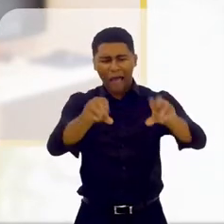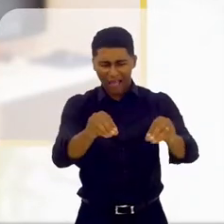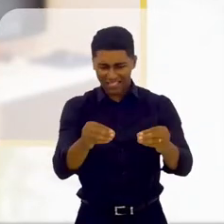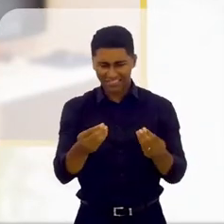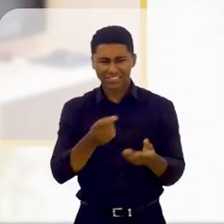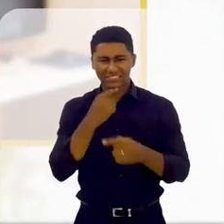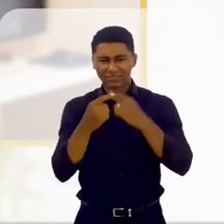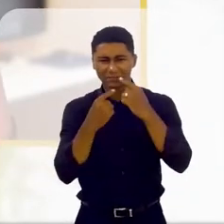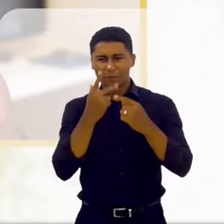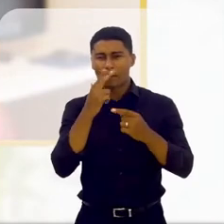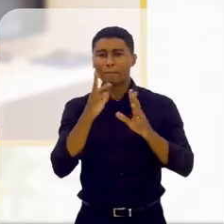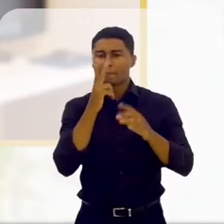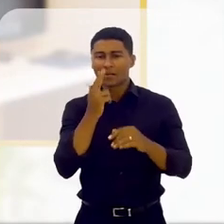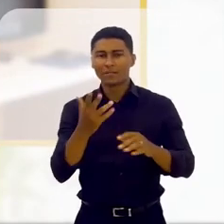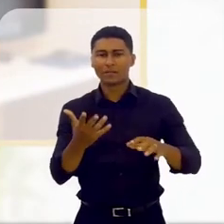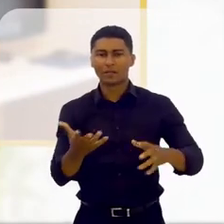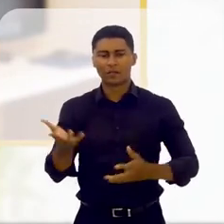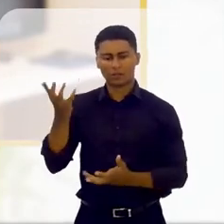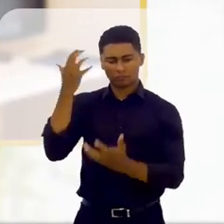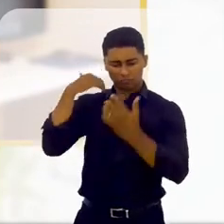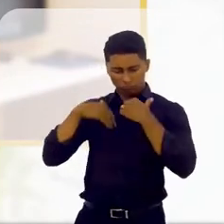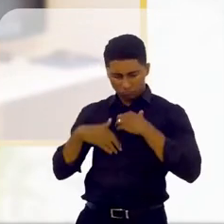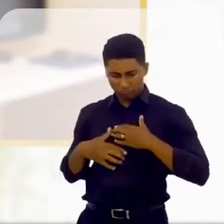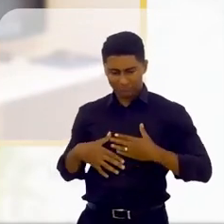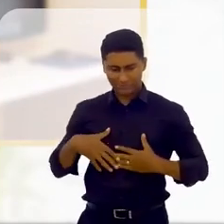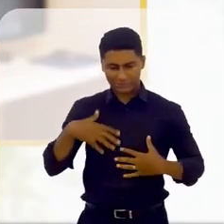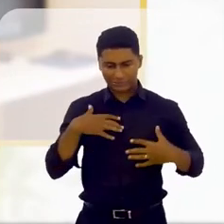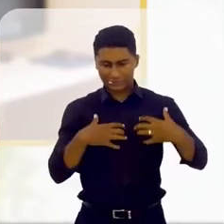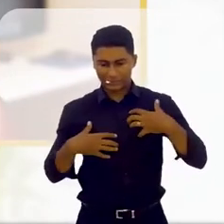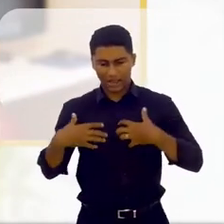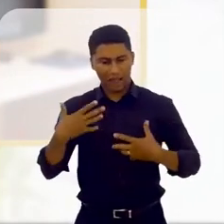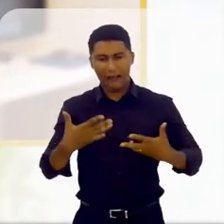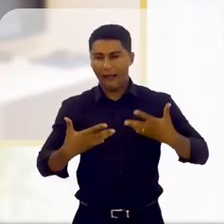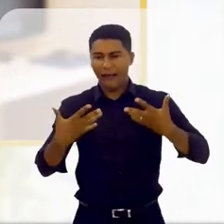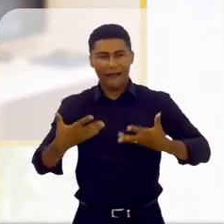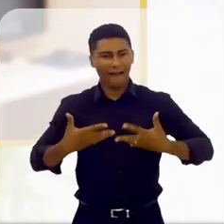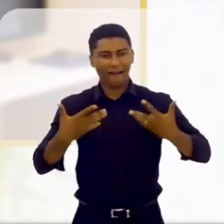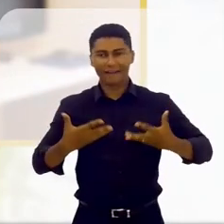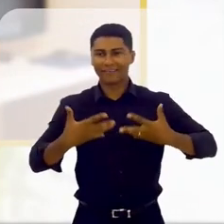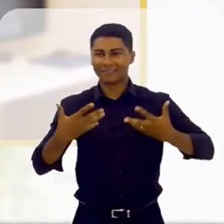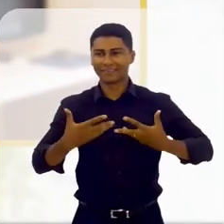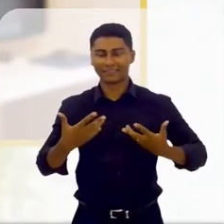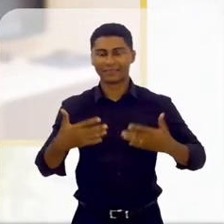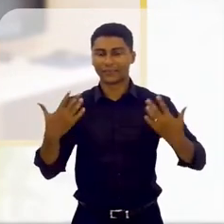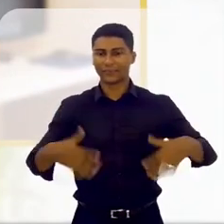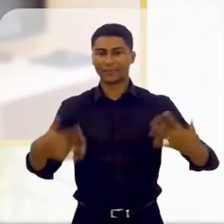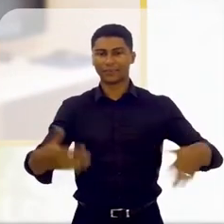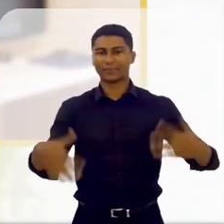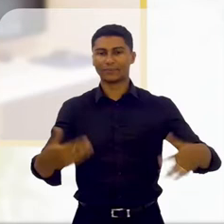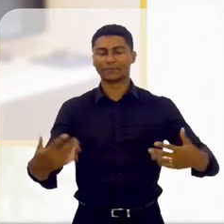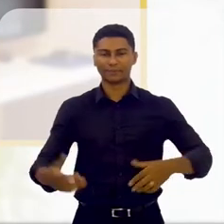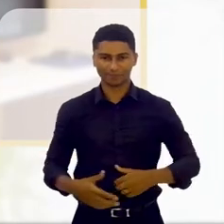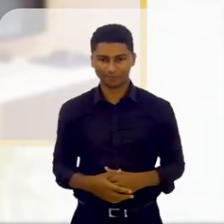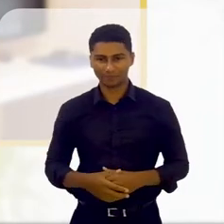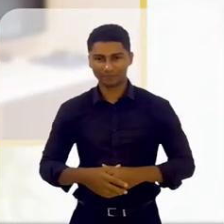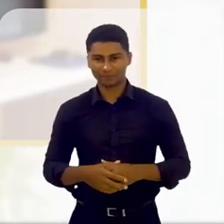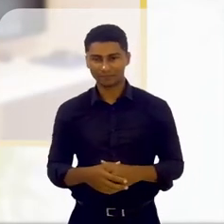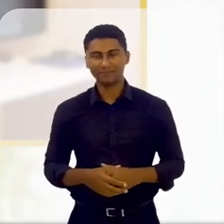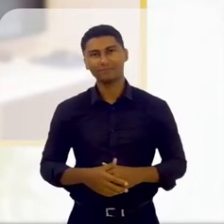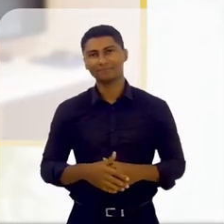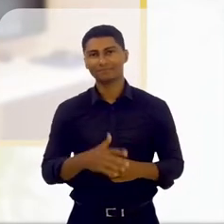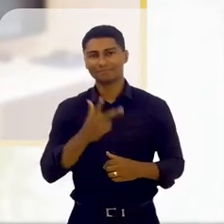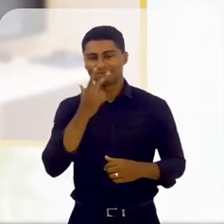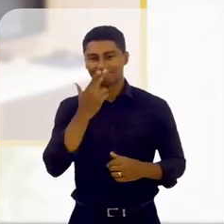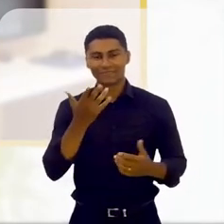ela entra em você, você sente o cheiro dela, enfim, é uma doideira. E é